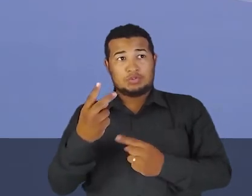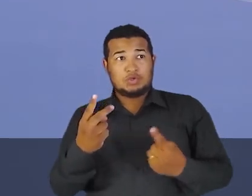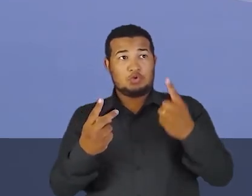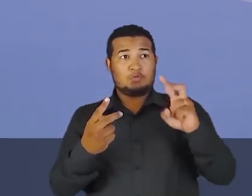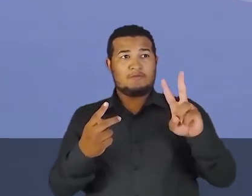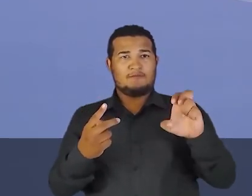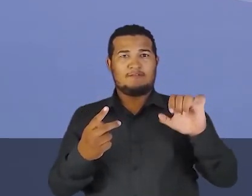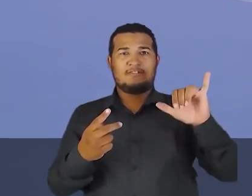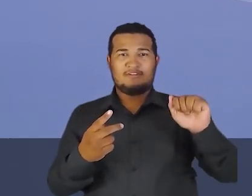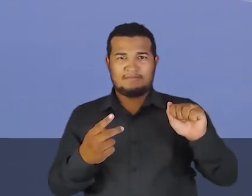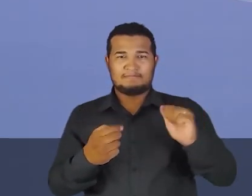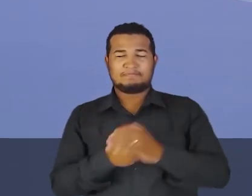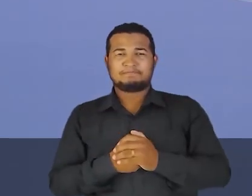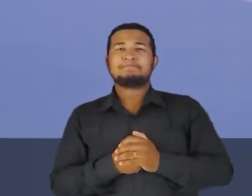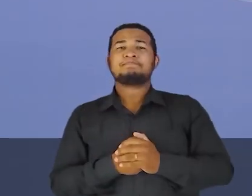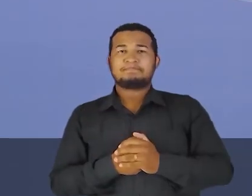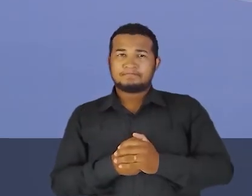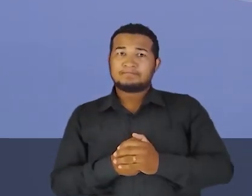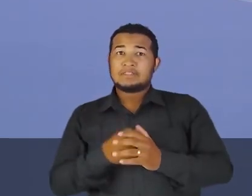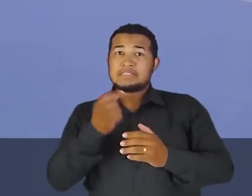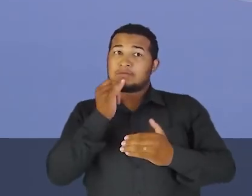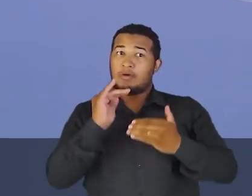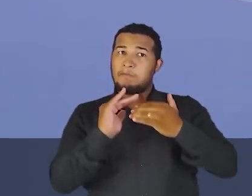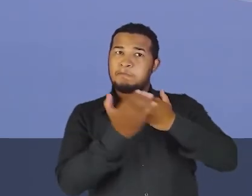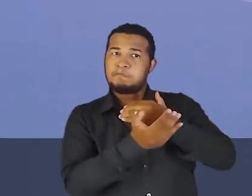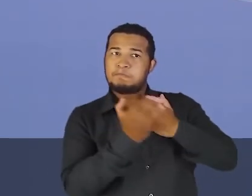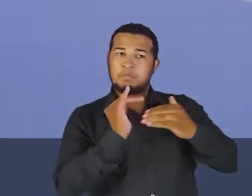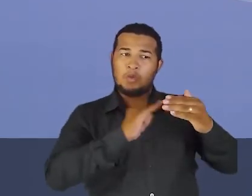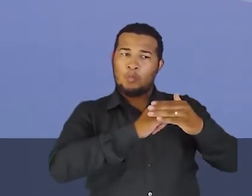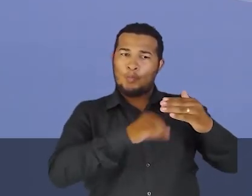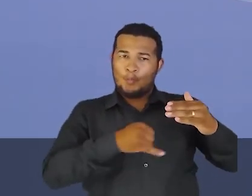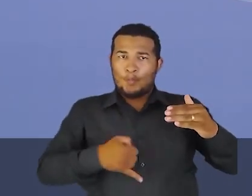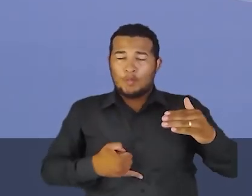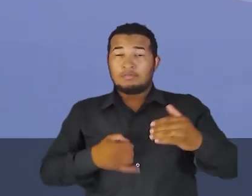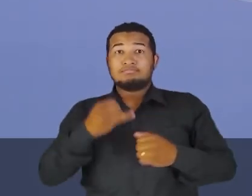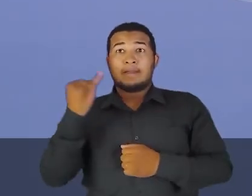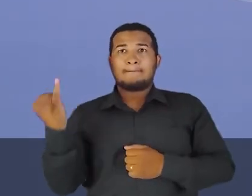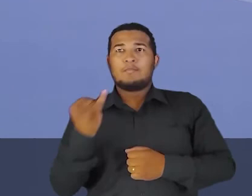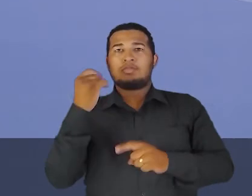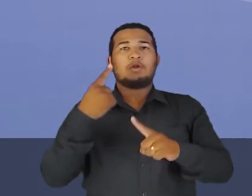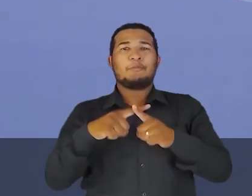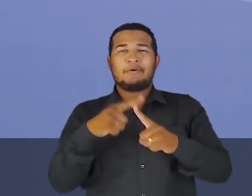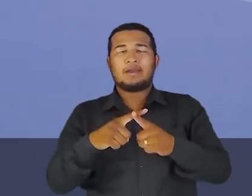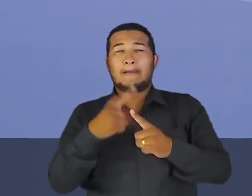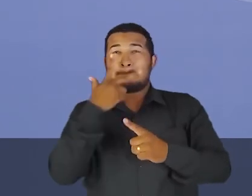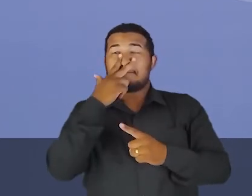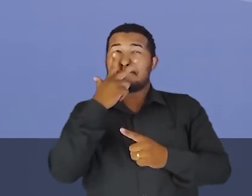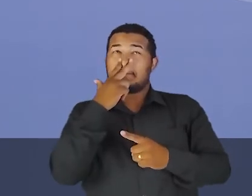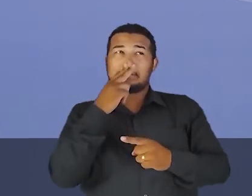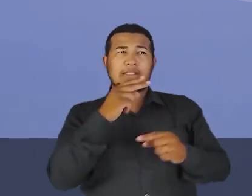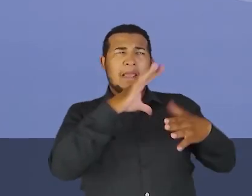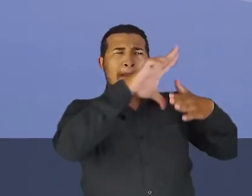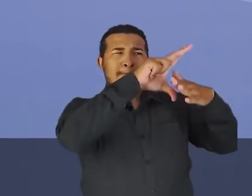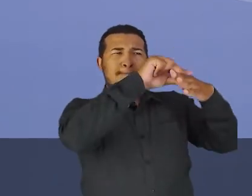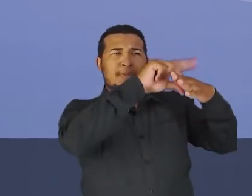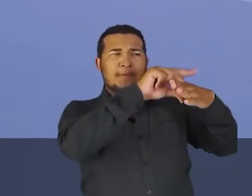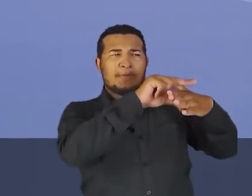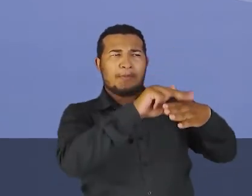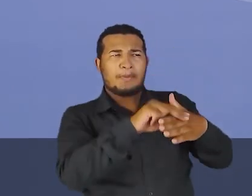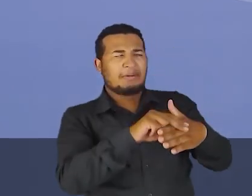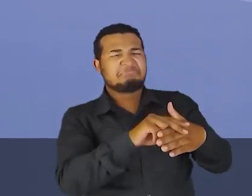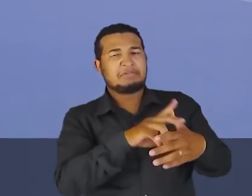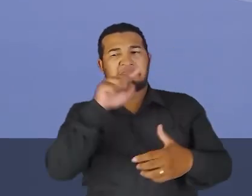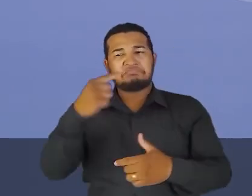para cá. A placenta e cordão umbilical ela é muito importante nos mamíferos porque substitui praticamente todos os outros anexos